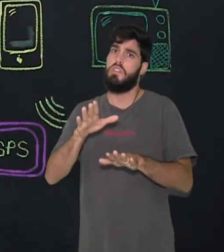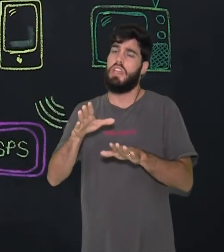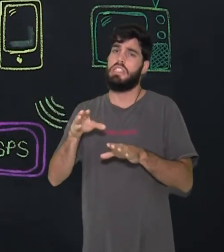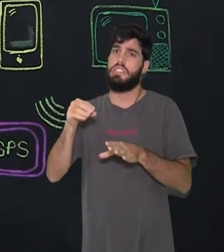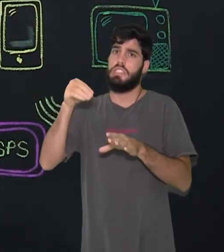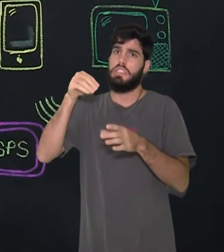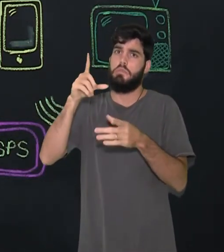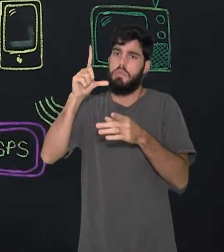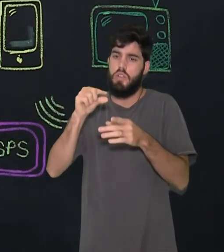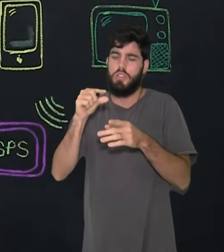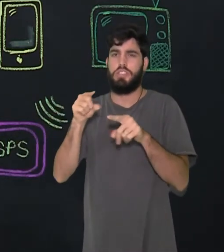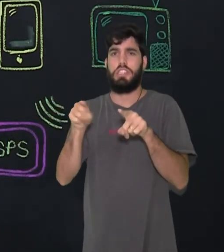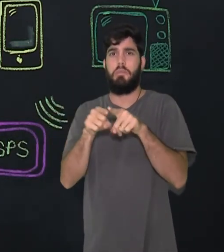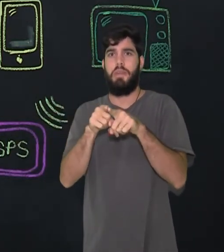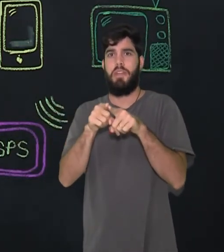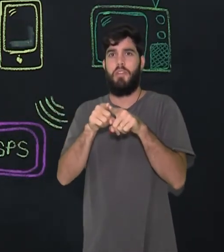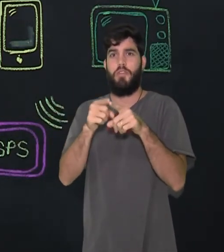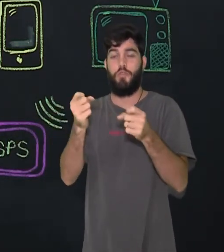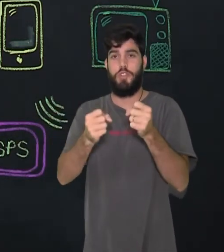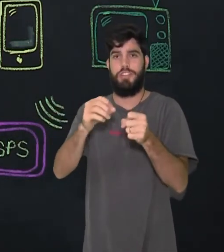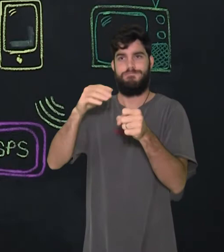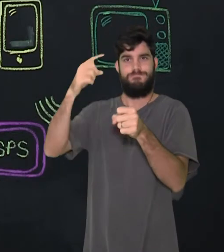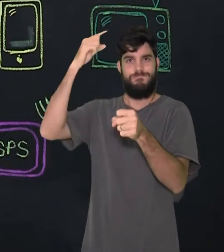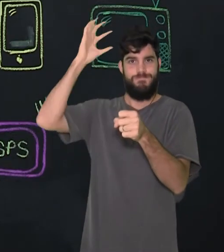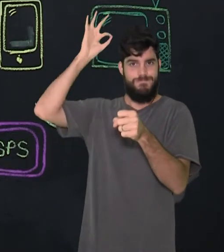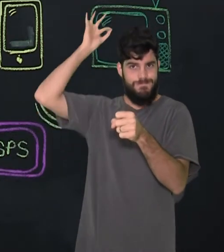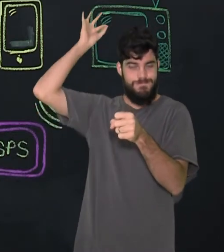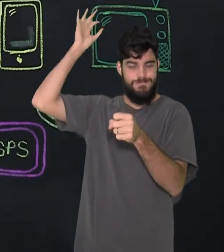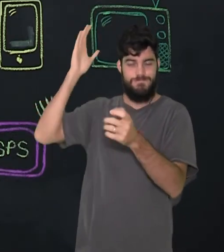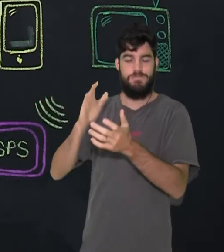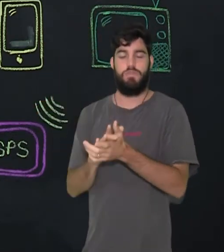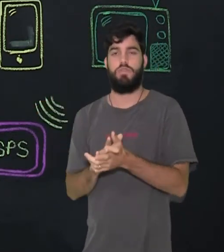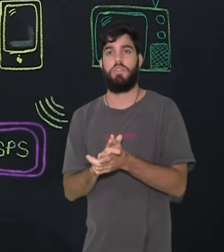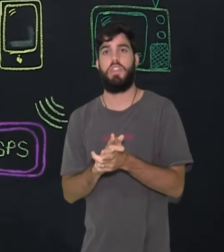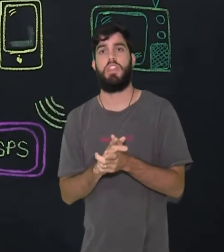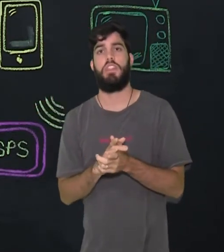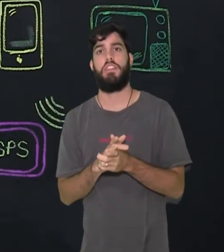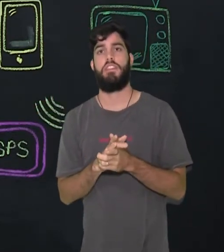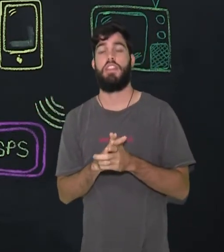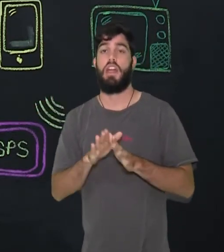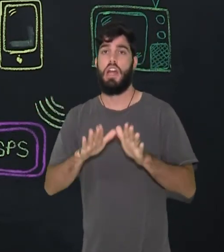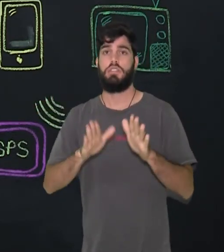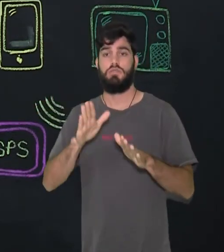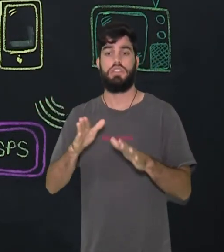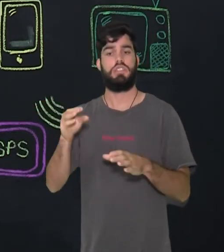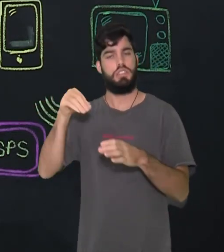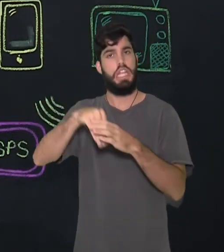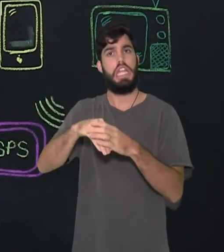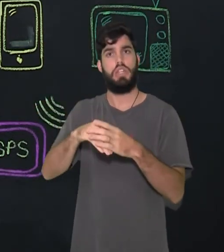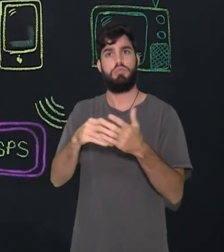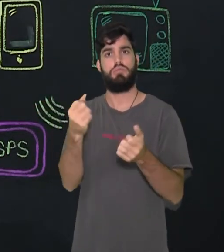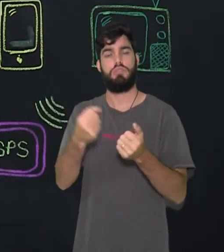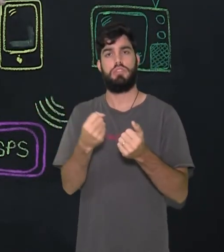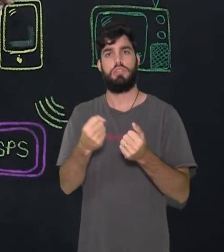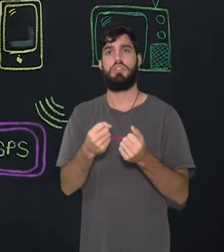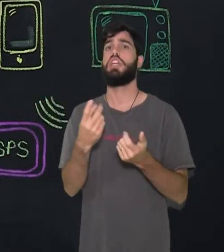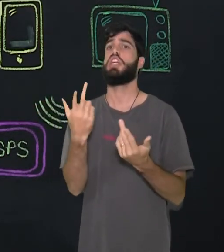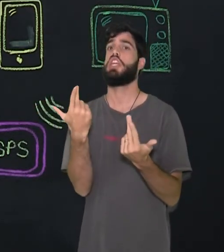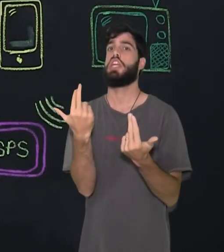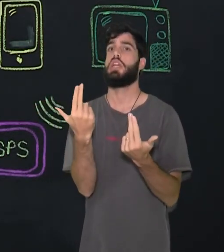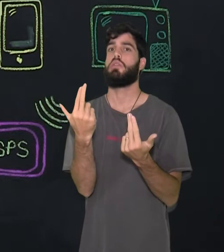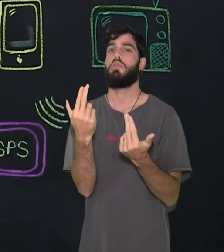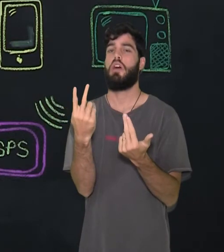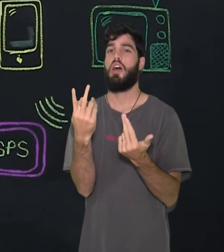de trás do carro e outros agora tão pequenininho que você nem percebe a existência da antena, mas ela tá lá sim. E a TV é a mesma